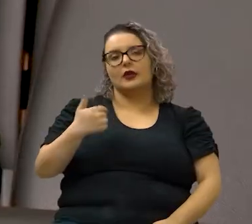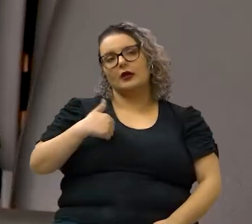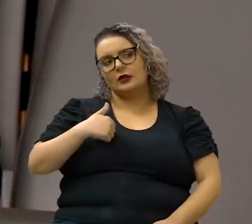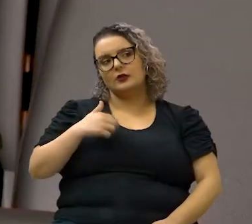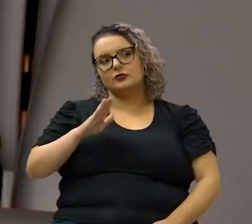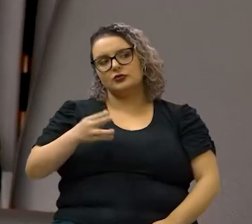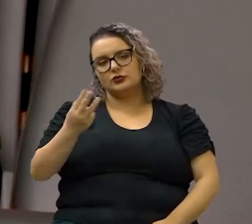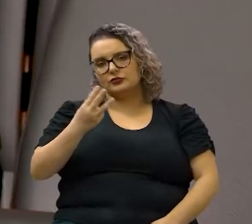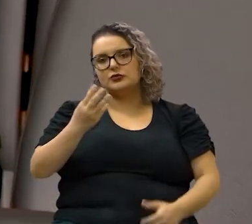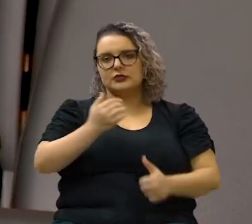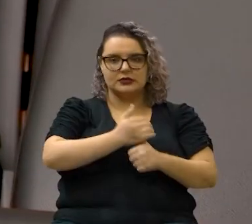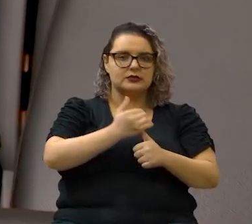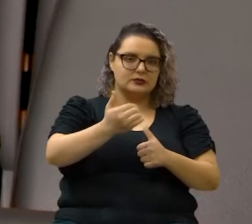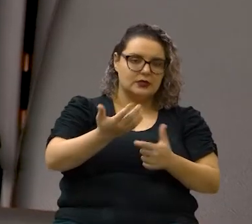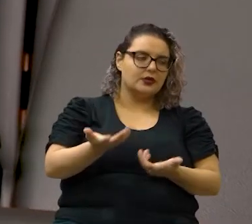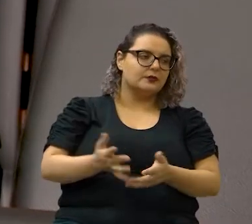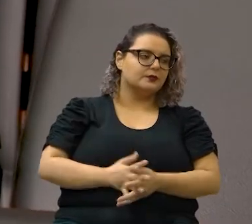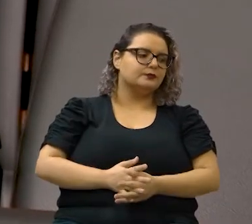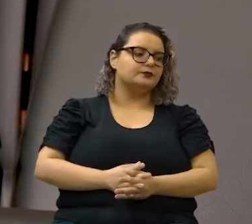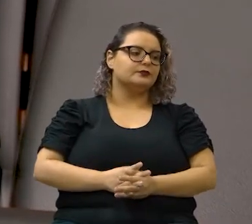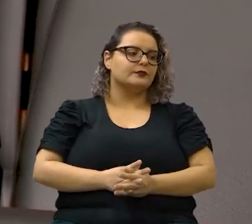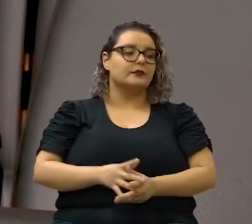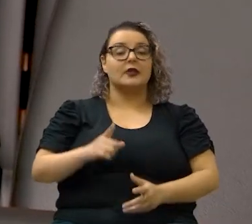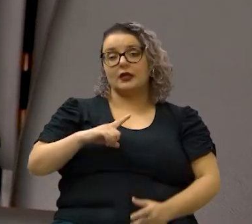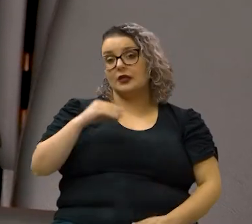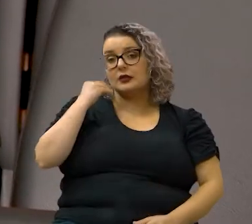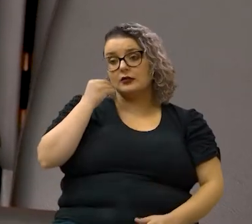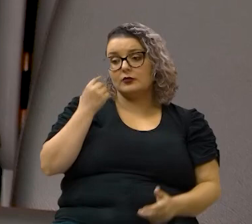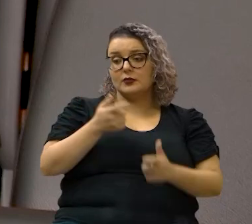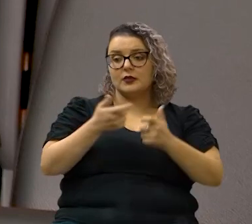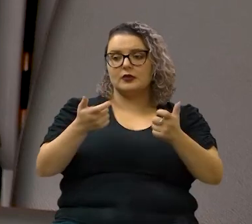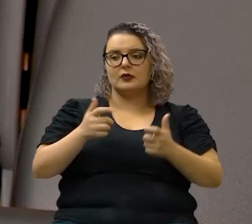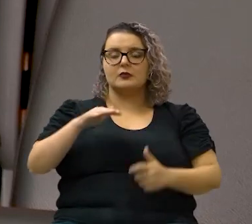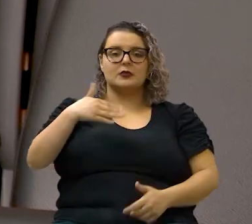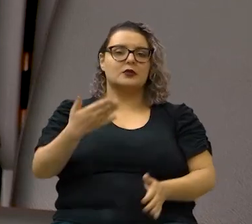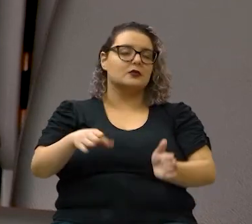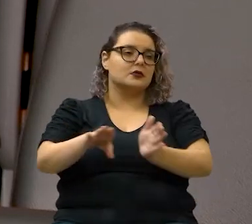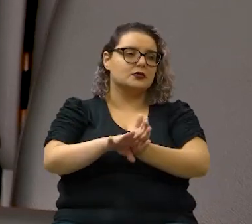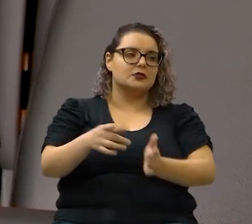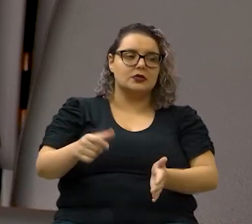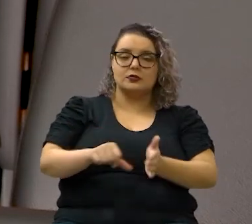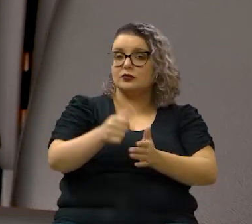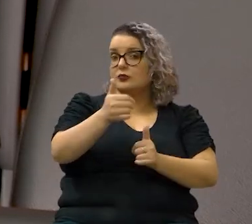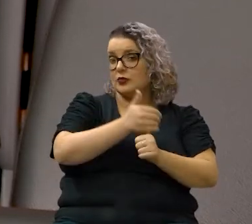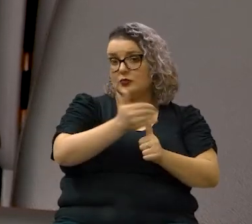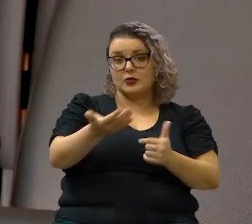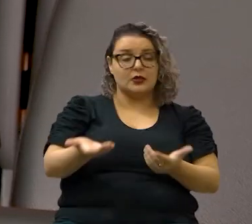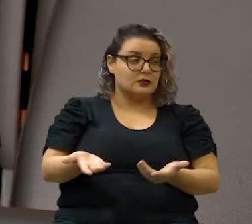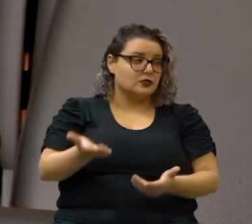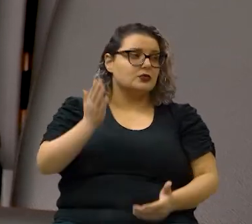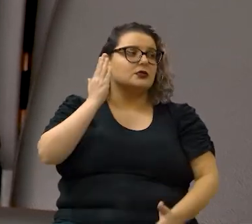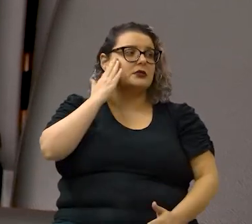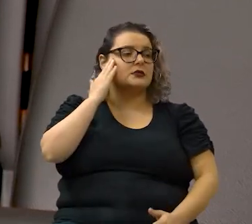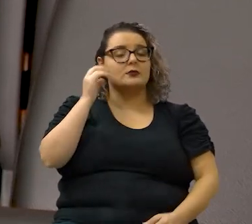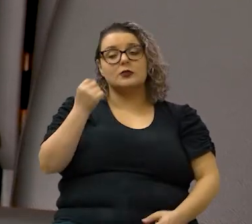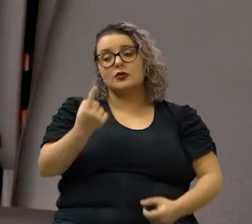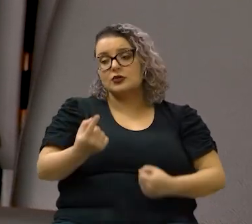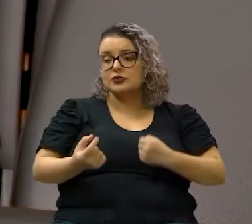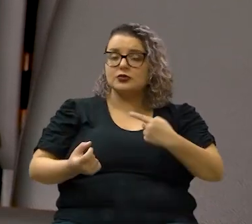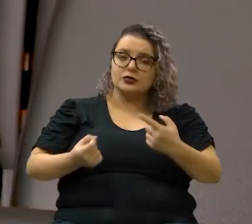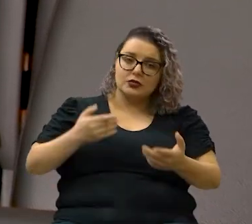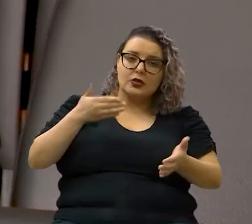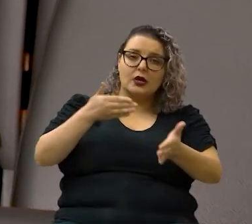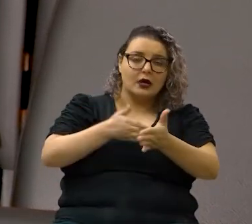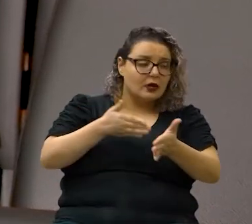quando eu já estou no terceiro mandato, então a gente acaba tendo uma experiência. Mas eu, quando cheguei aqui no primeiro mandato, eu já sabia de